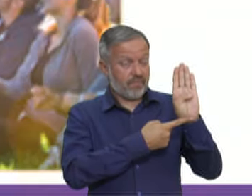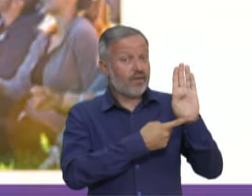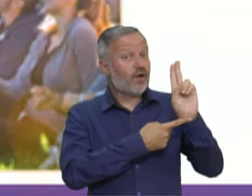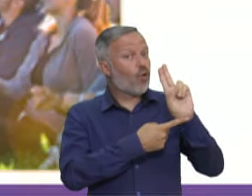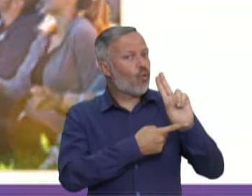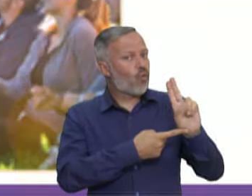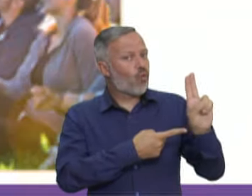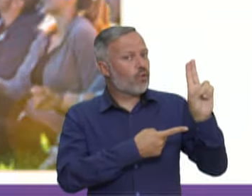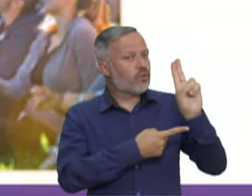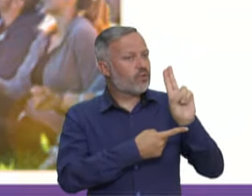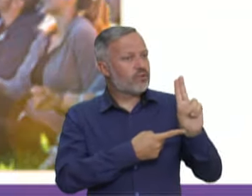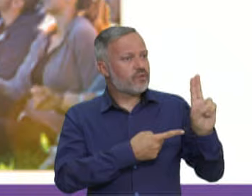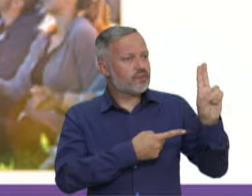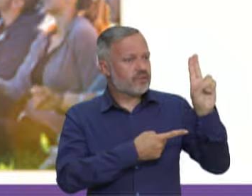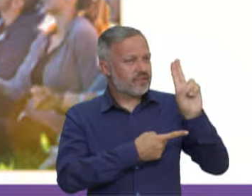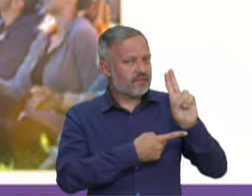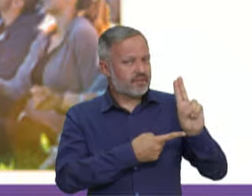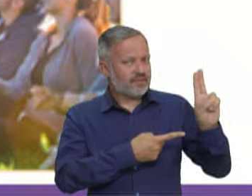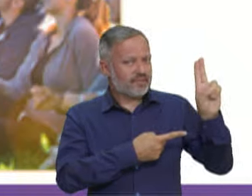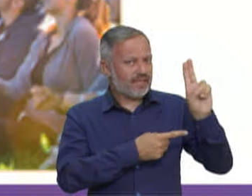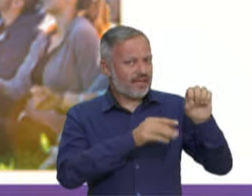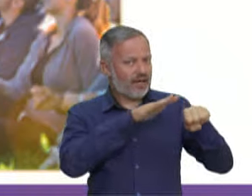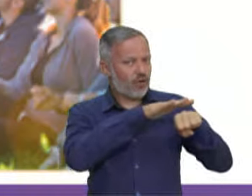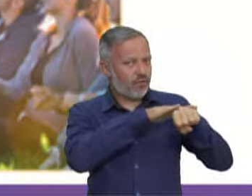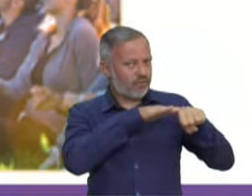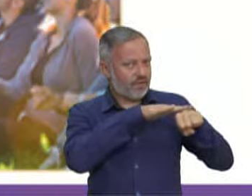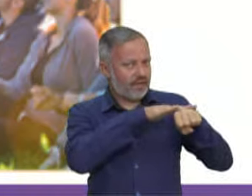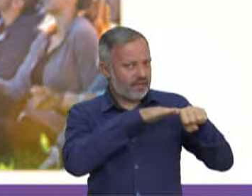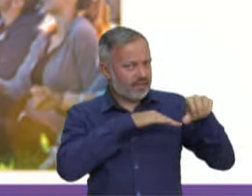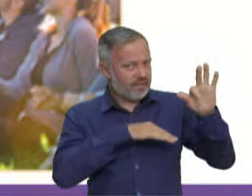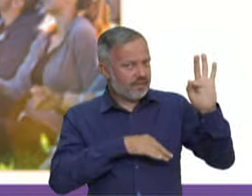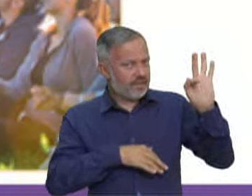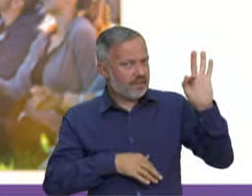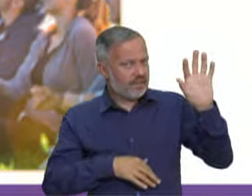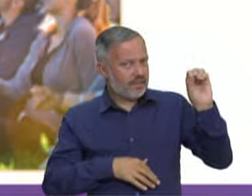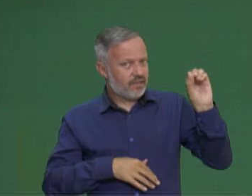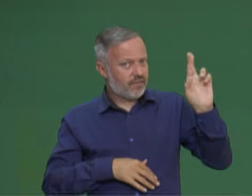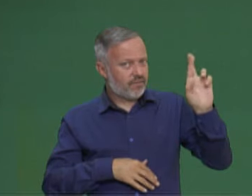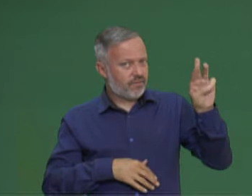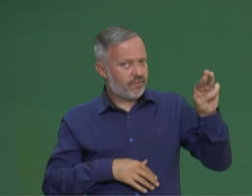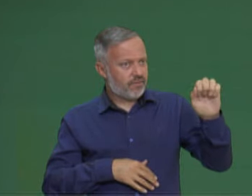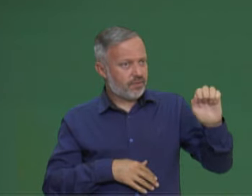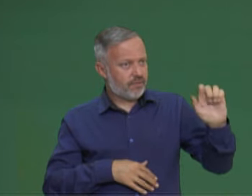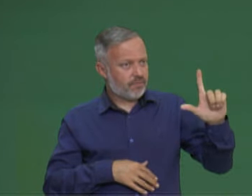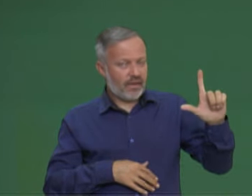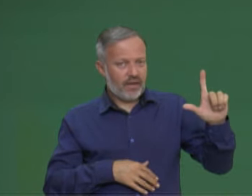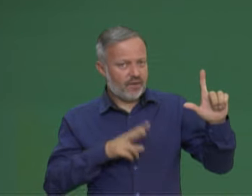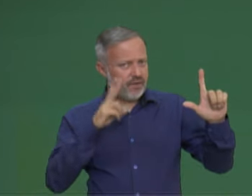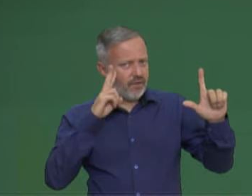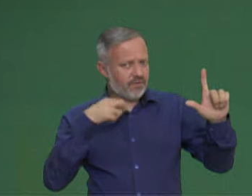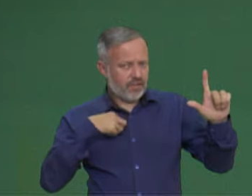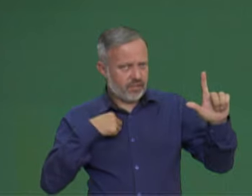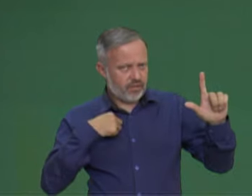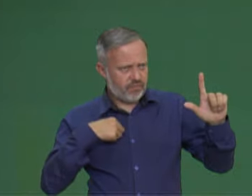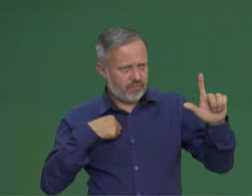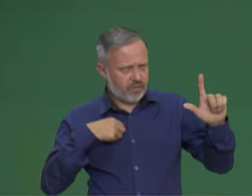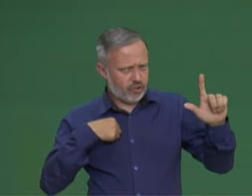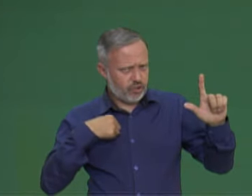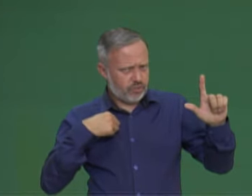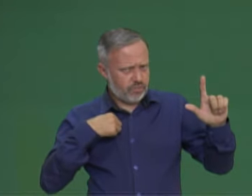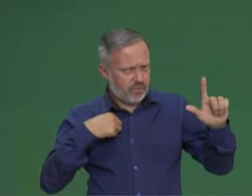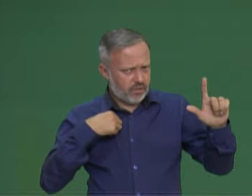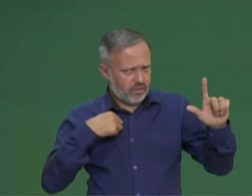a imagem B, desculpe, ela é formal porque olha só a vestimenta, provavelmente aí uma relação de trabalho, certo?